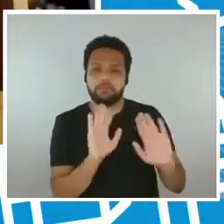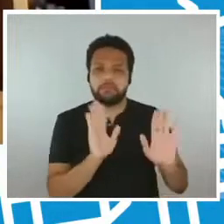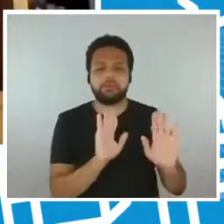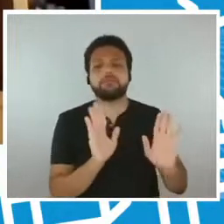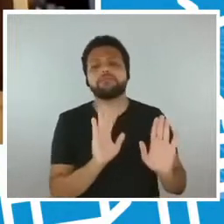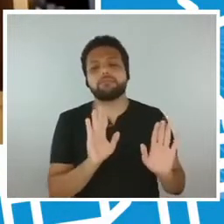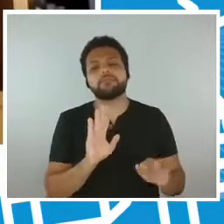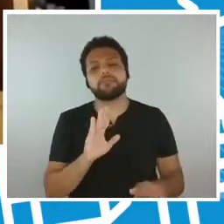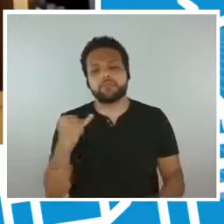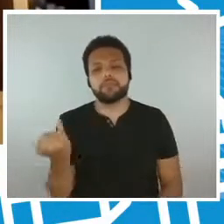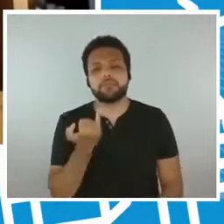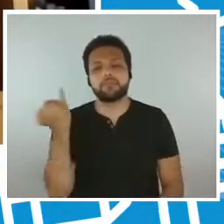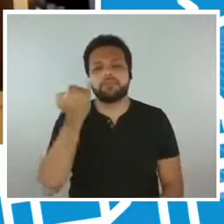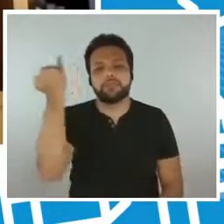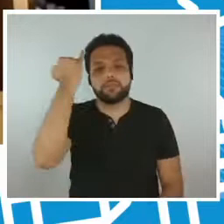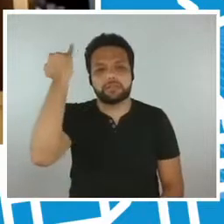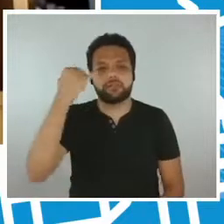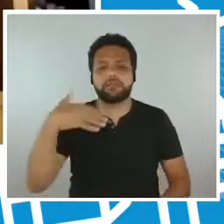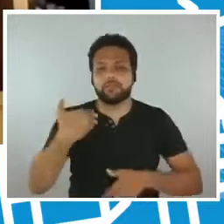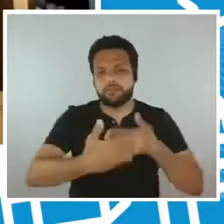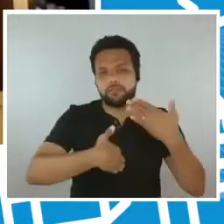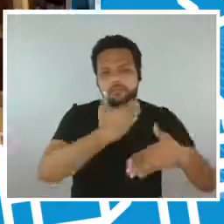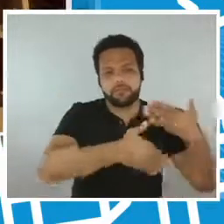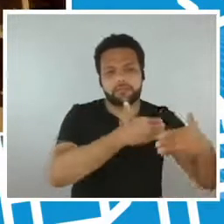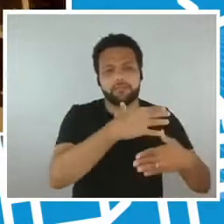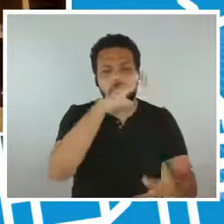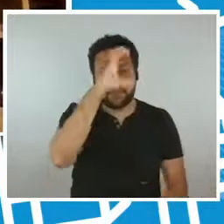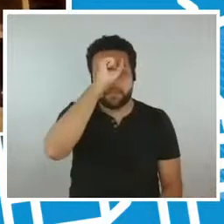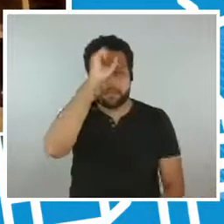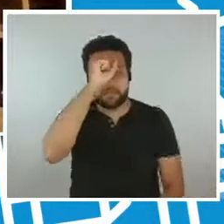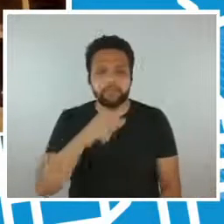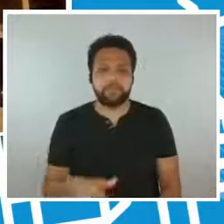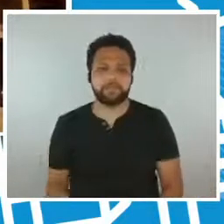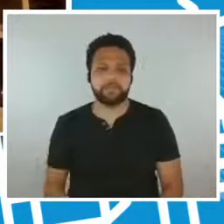muito importante nesse processo de aprendizagem.